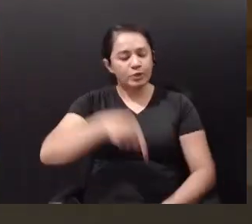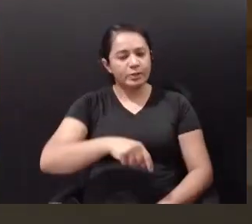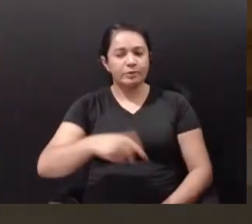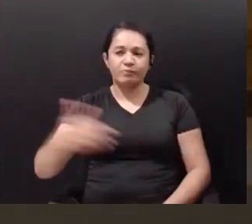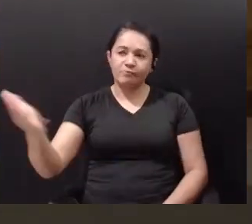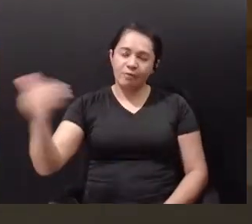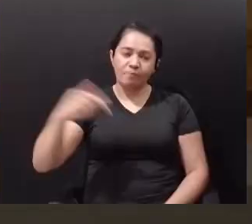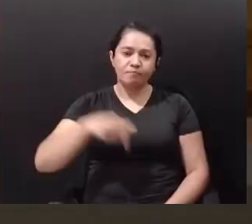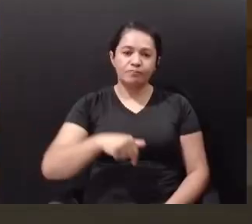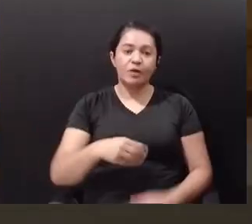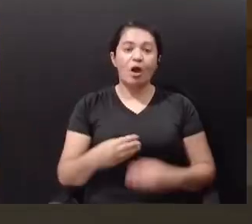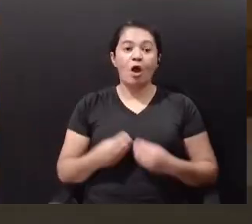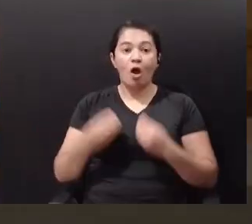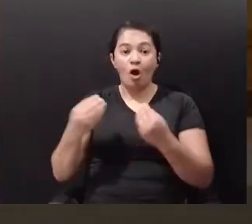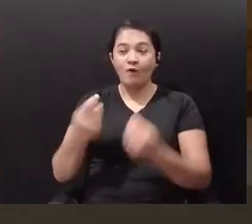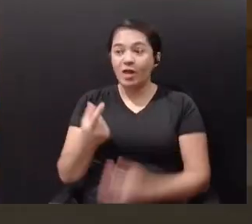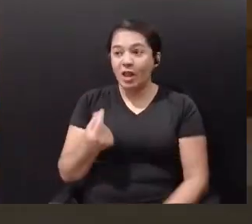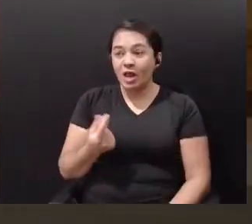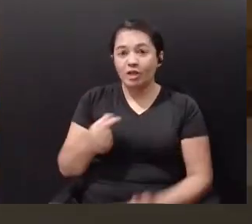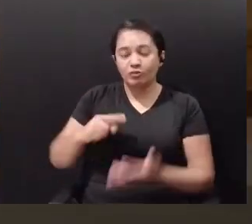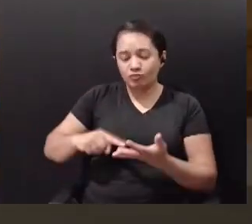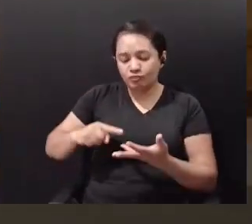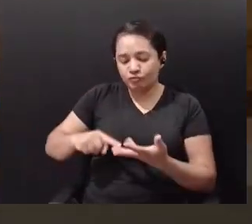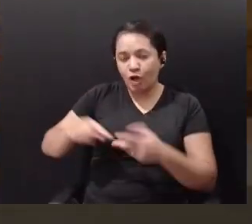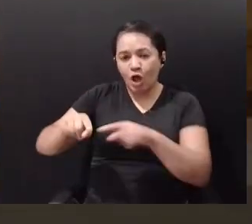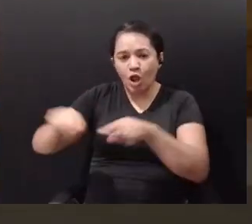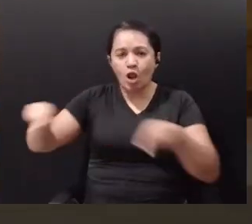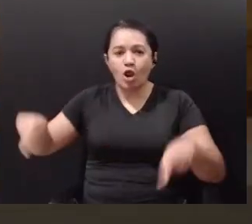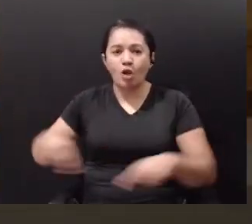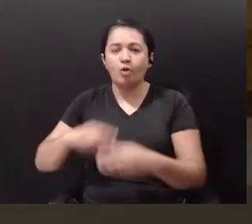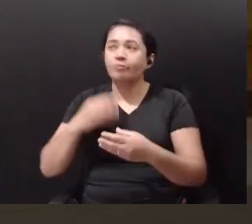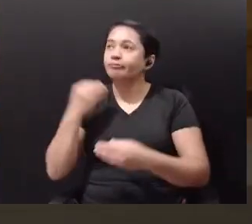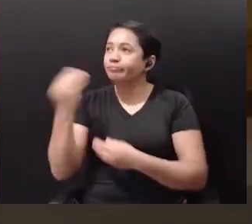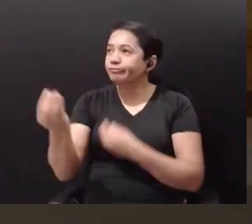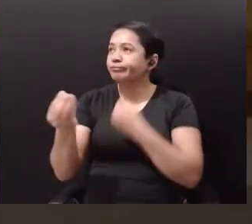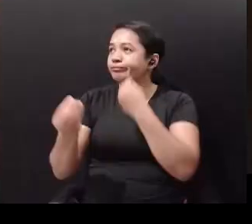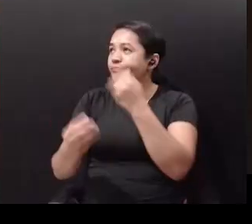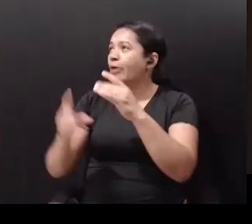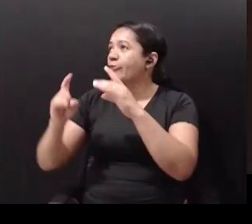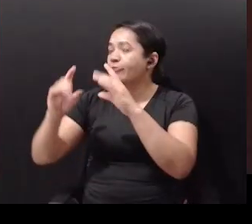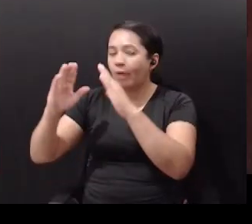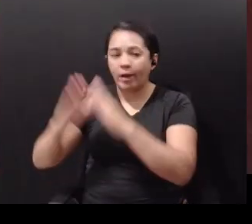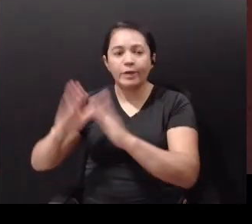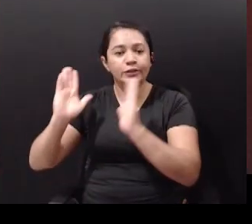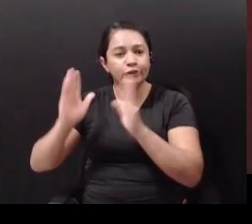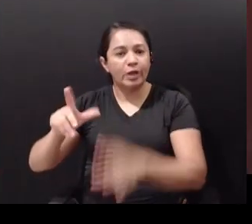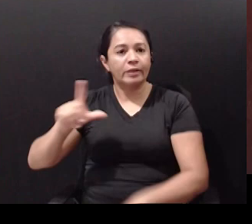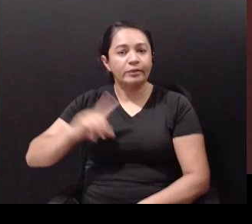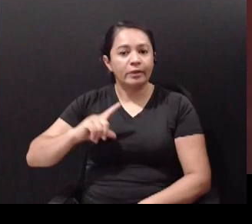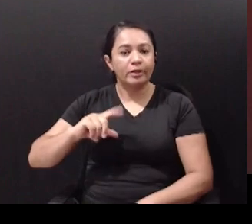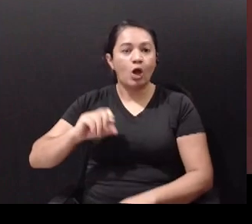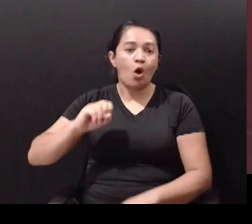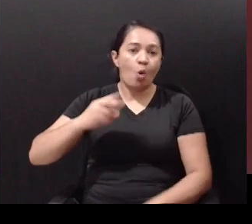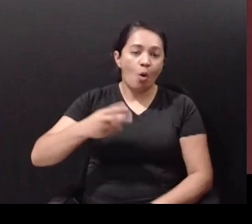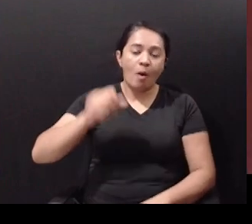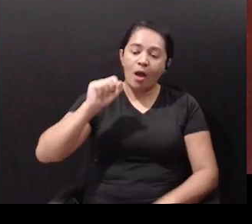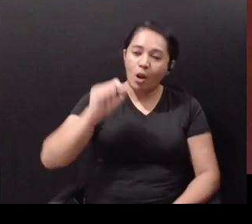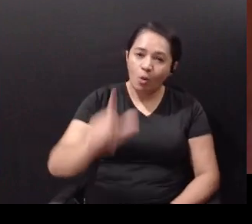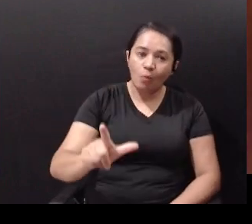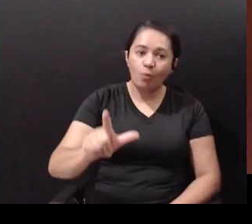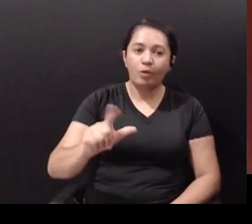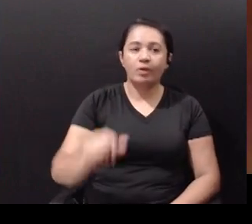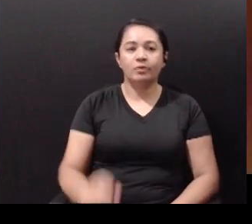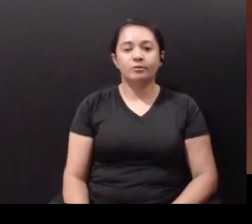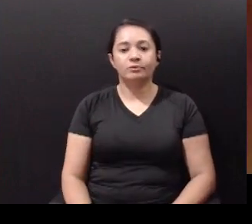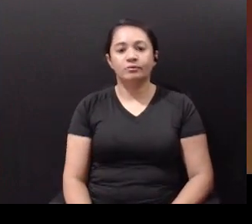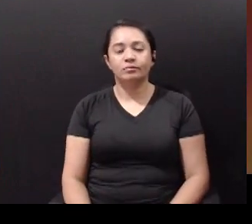oferece dinheiro, oferece terreno, oferece um prédio que já tem ou aluga, né? A Câmara